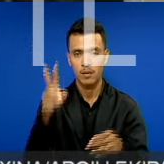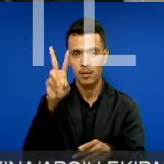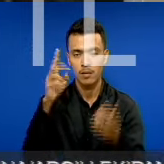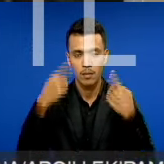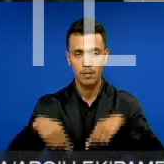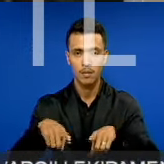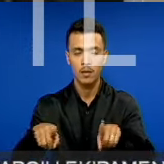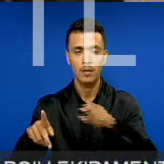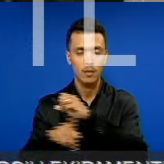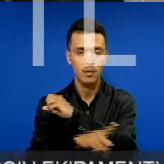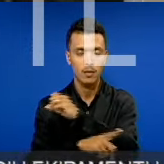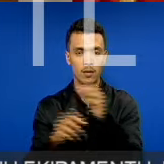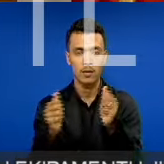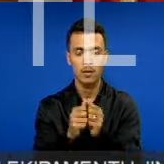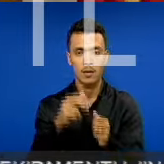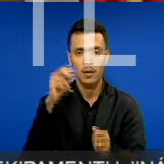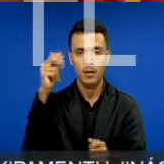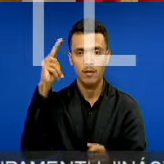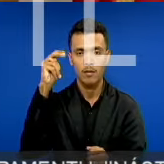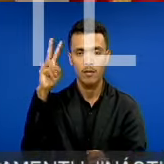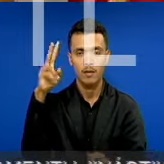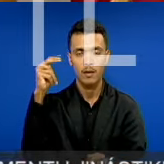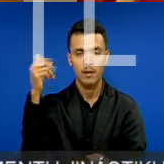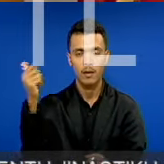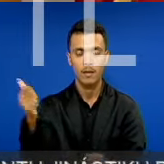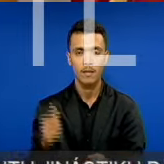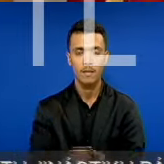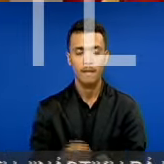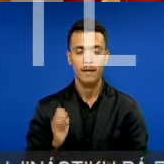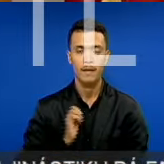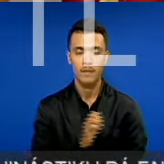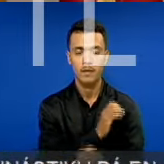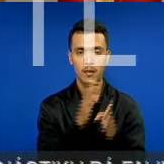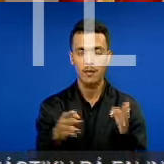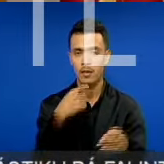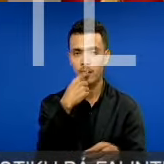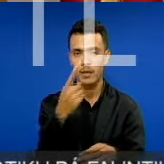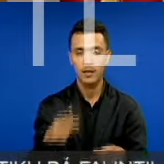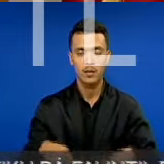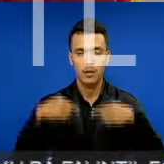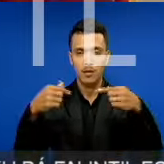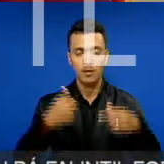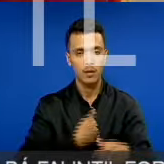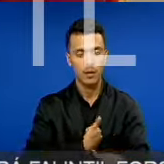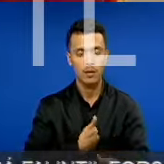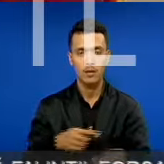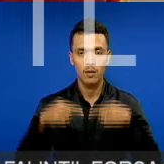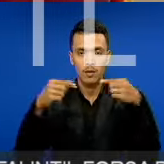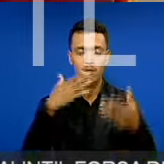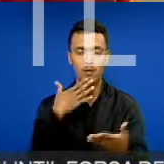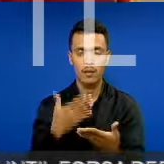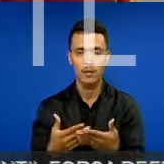ba Portugal, ida ba Havana. Embaixador empossado, Nívio Magalhães promete, se dedica a Antoma, quando for sucesso para a missão